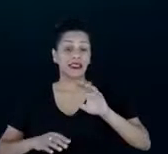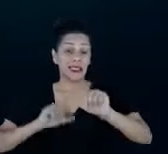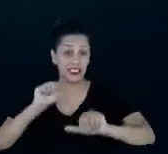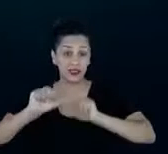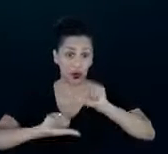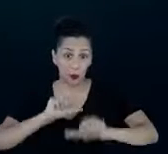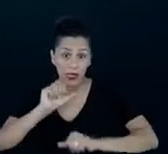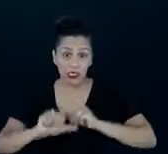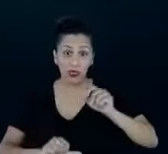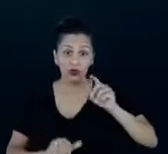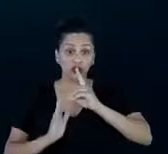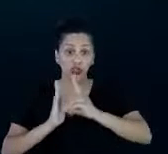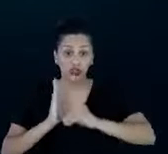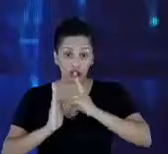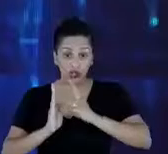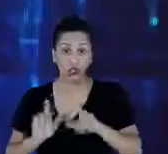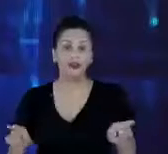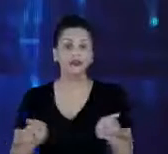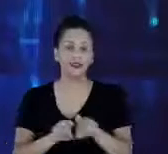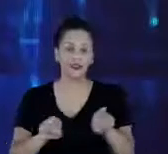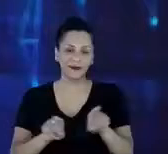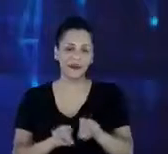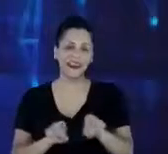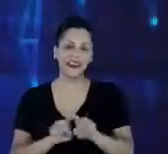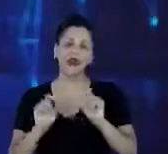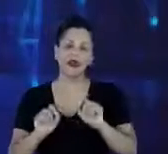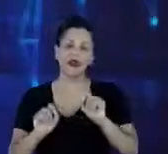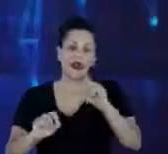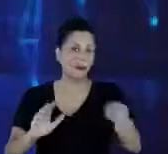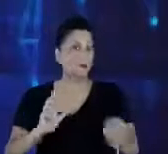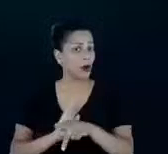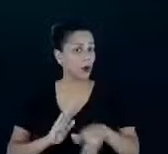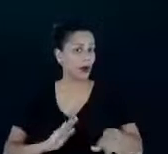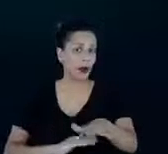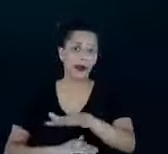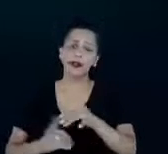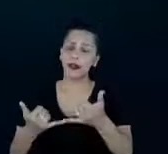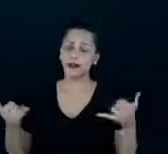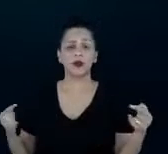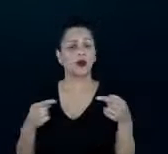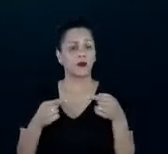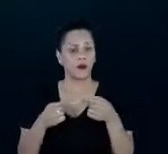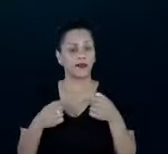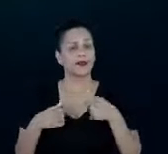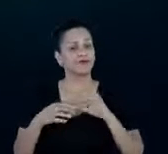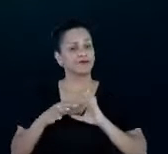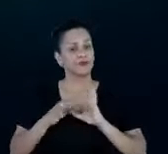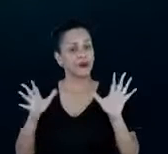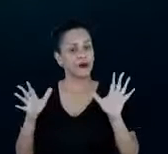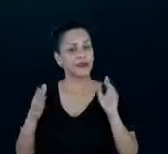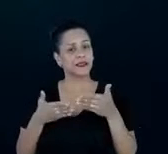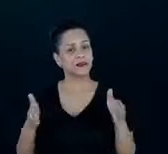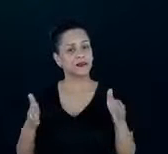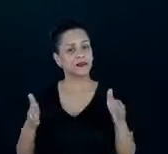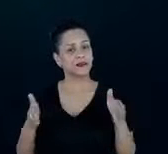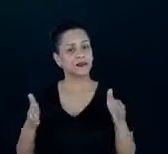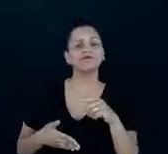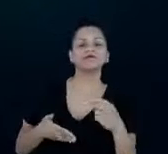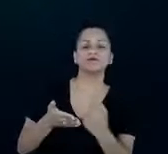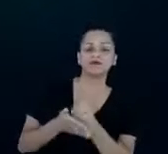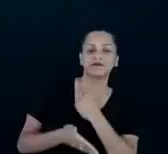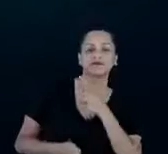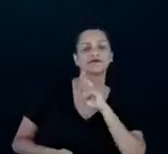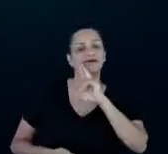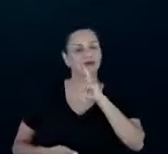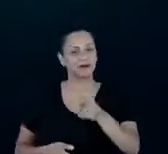aplica-se também ao setor elétrico e fica aqui à disposição tá pessoal para o que vocês precisarem é para gente